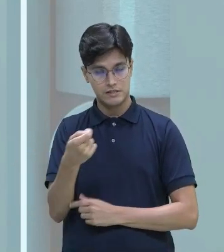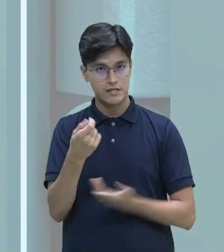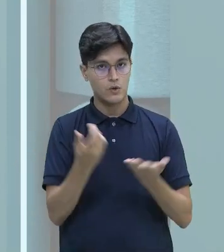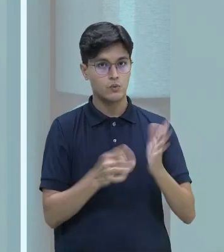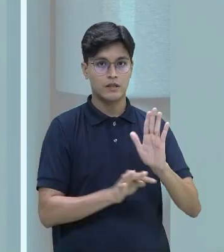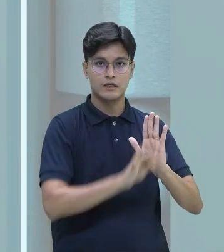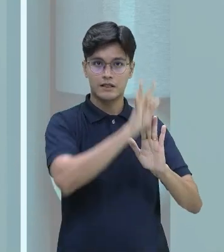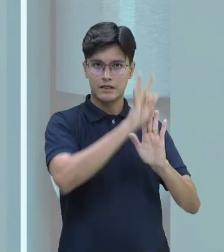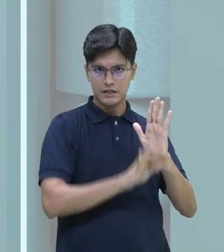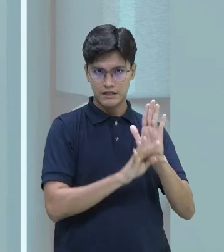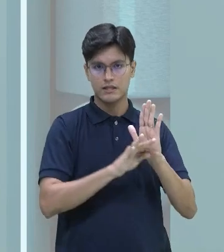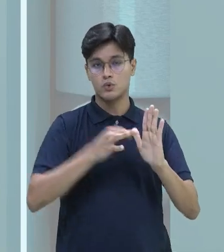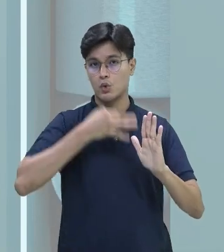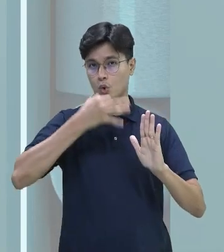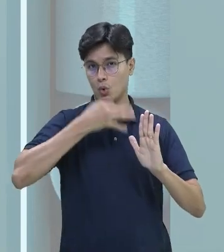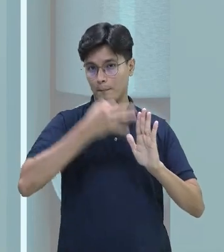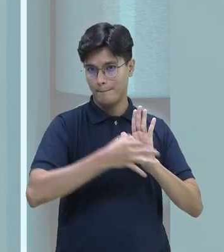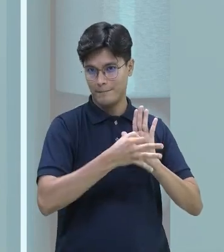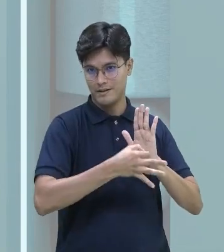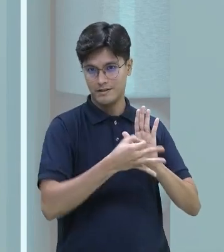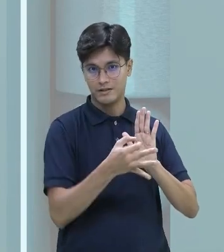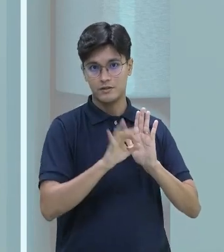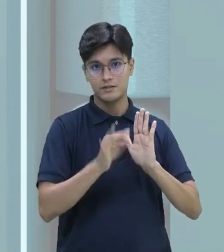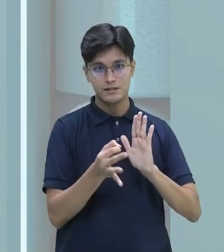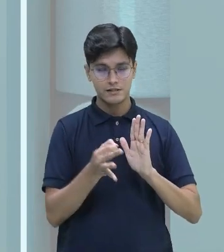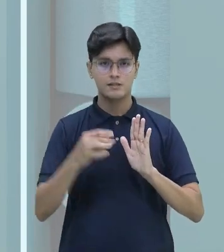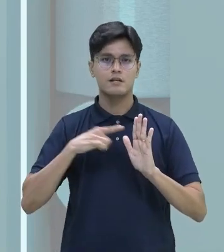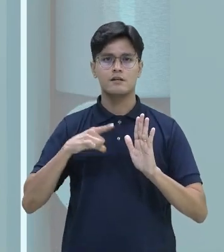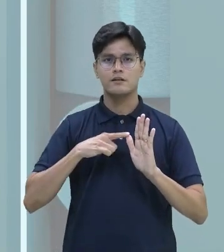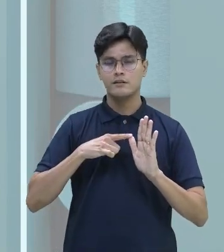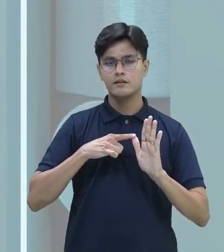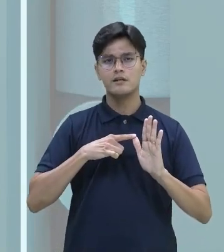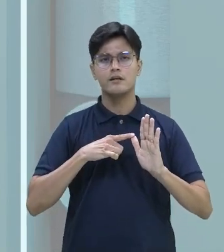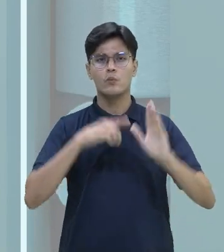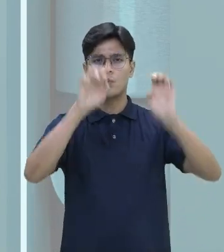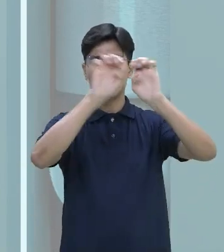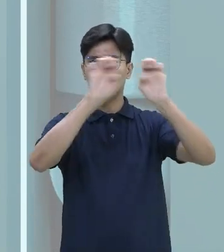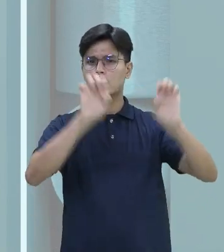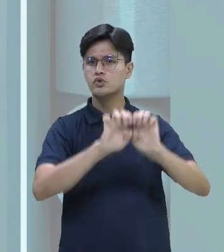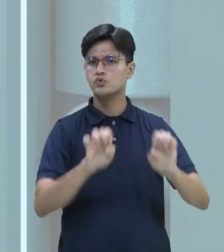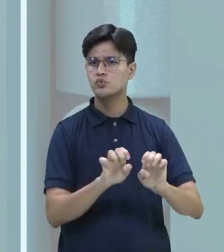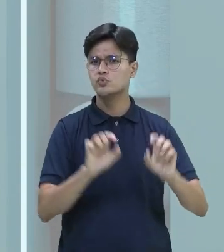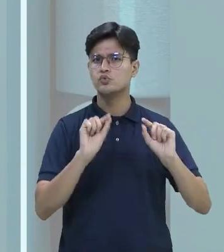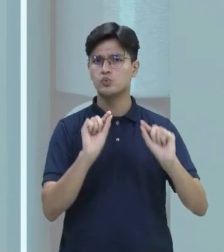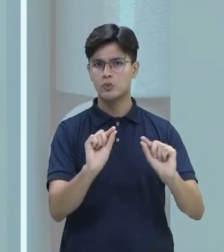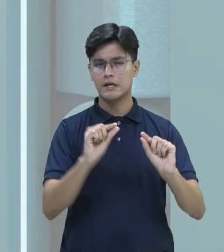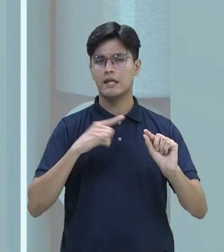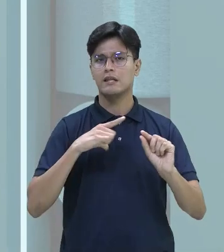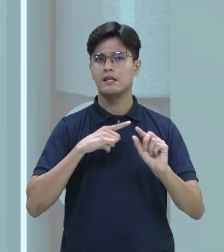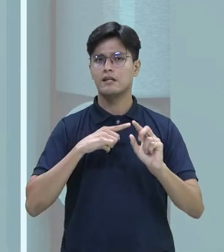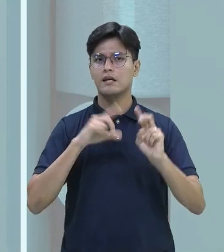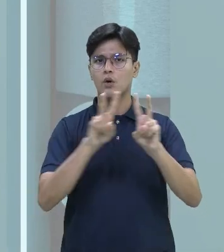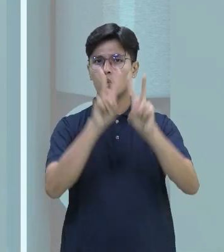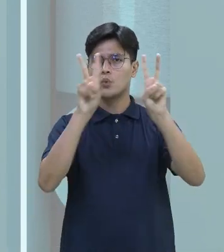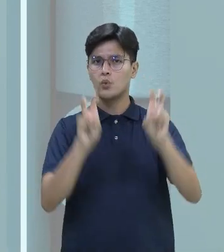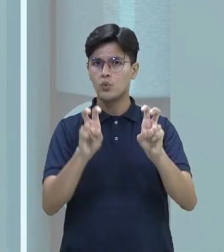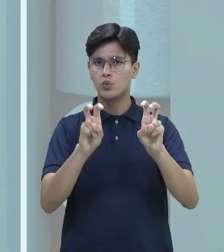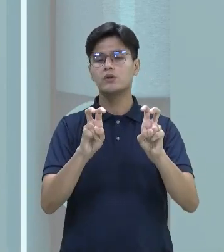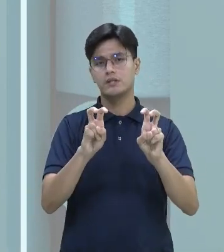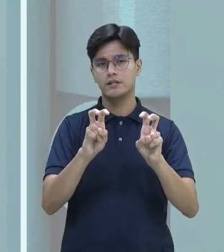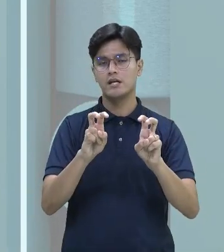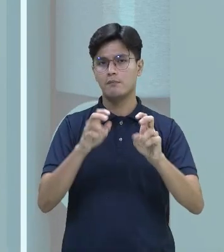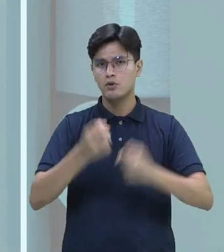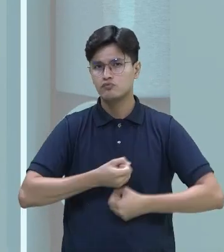observar é justamente que ele vai apresentar aquela estrutura de um tema sobre o qual se expressa